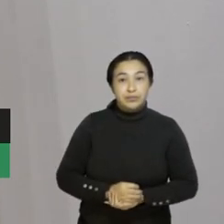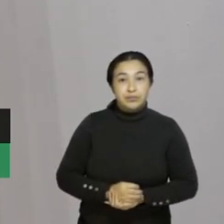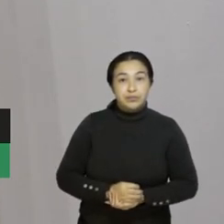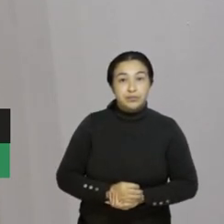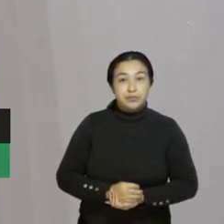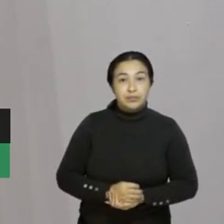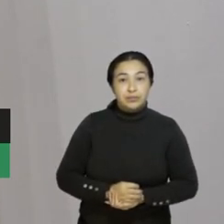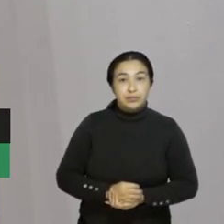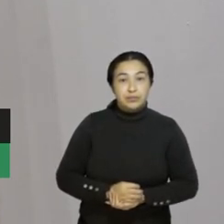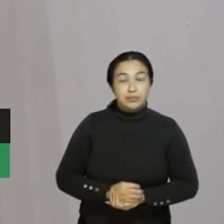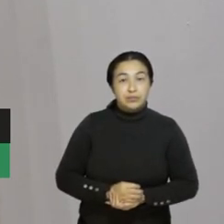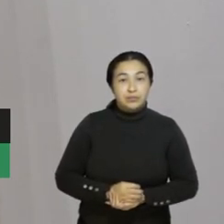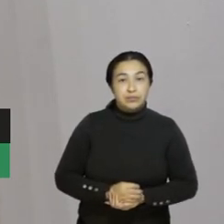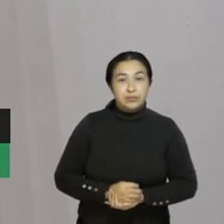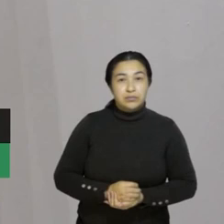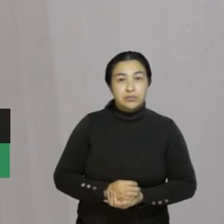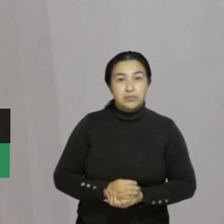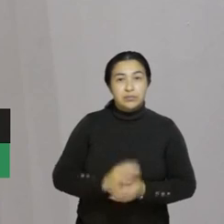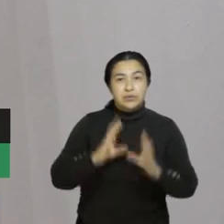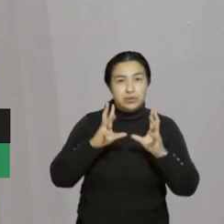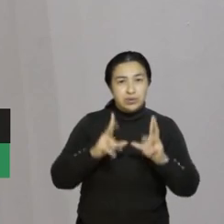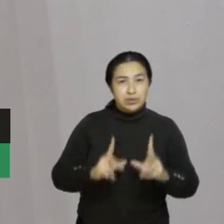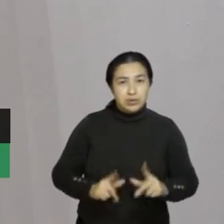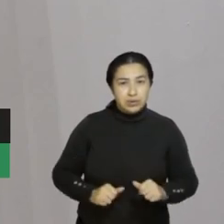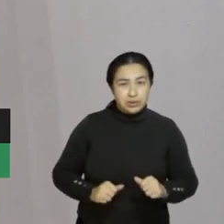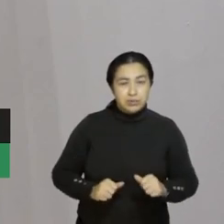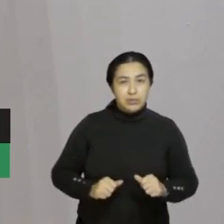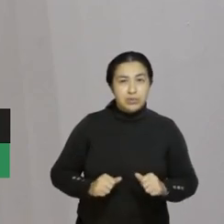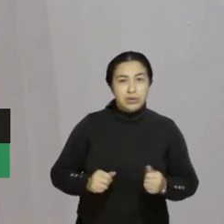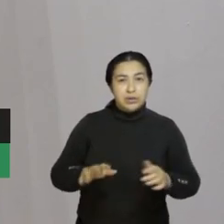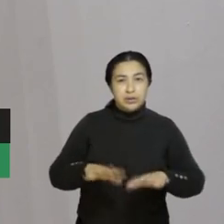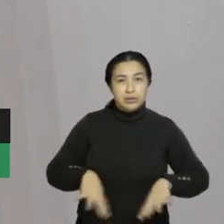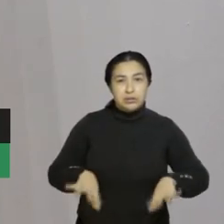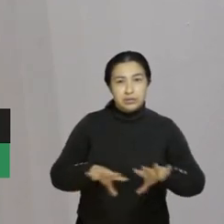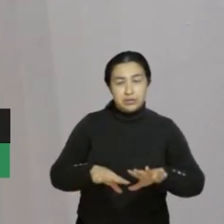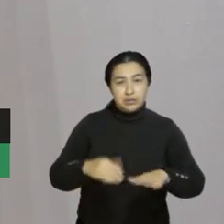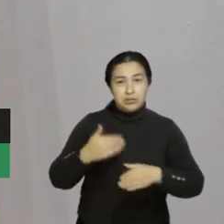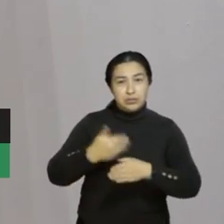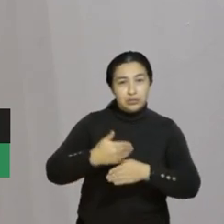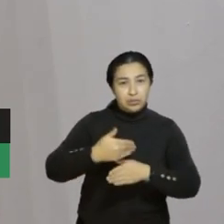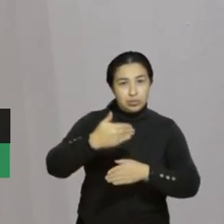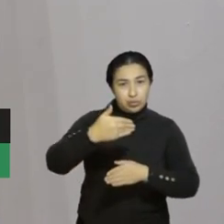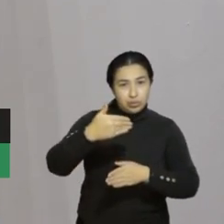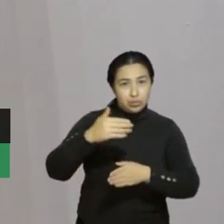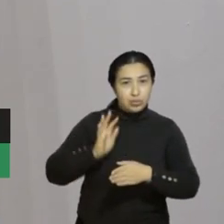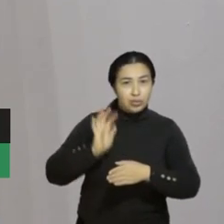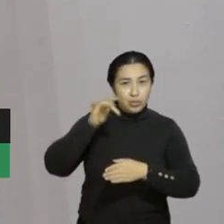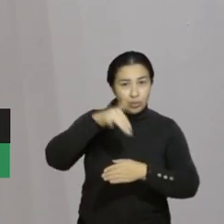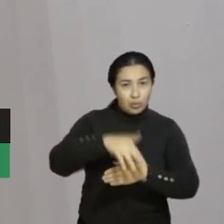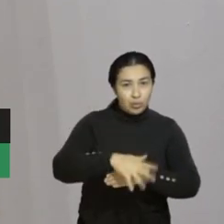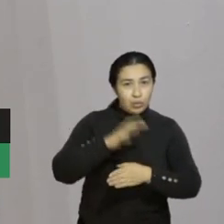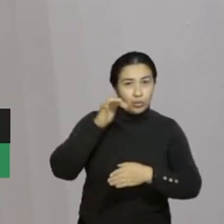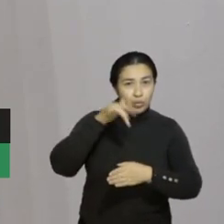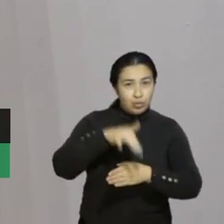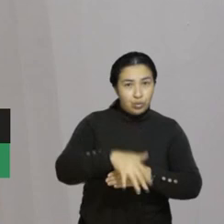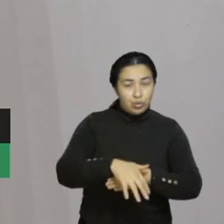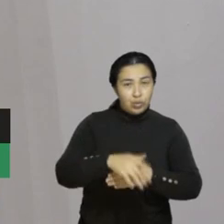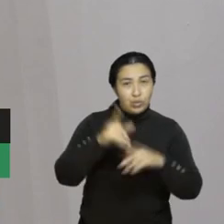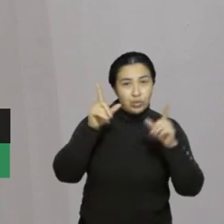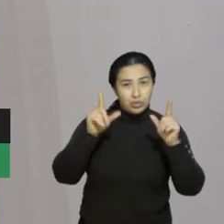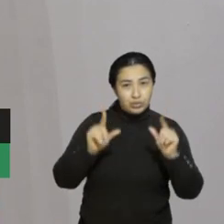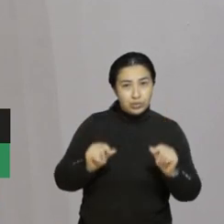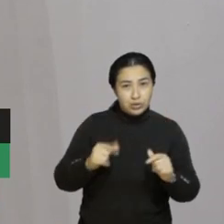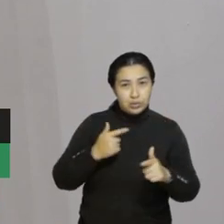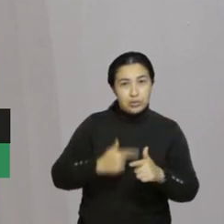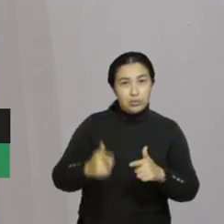de reparação do sistema de contenção através de barragens. Nós vamos minimizando os impactos que